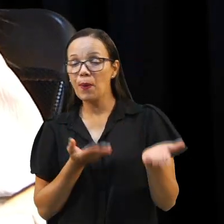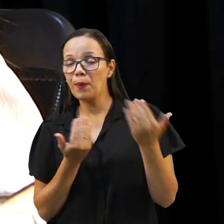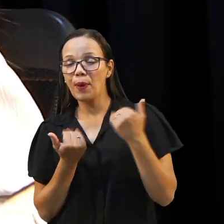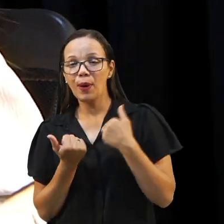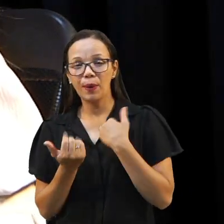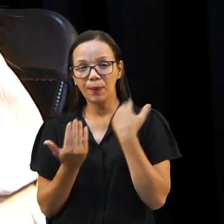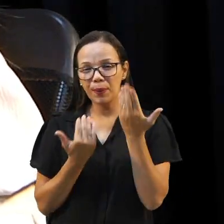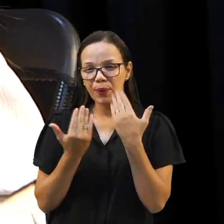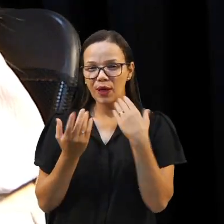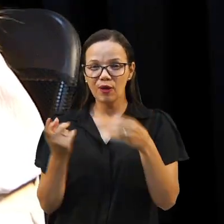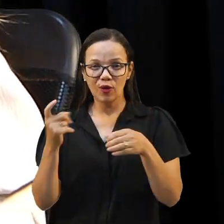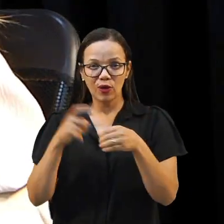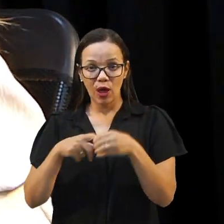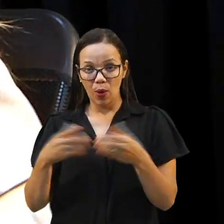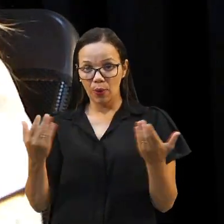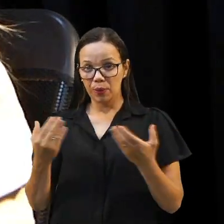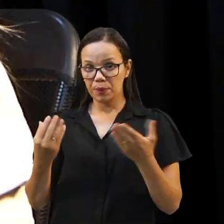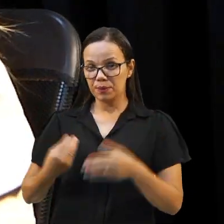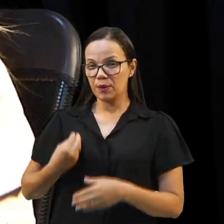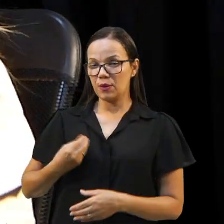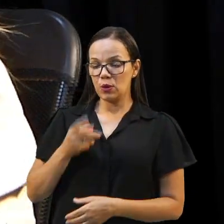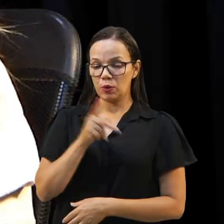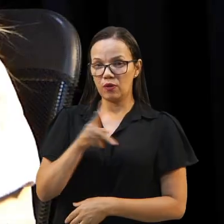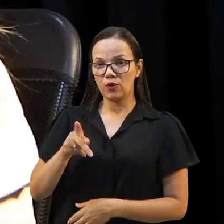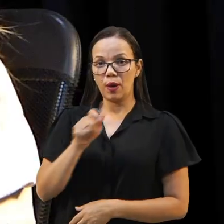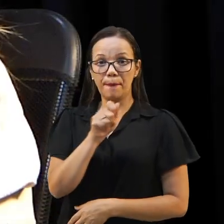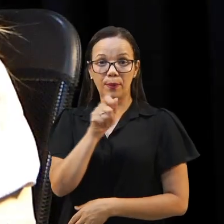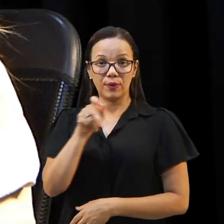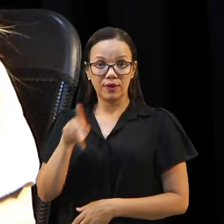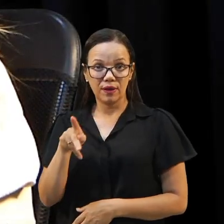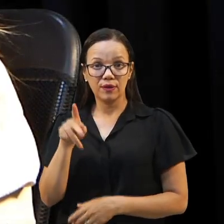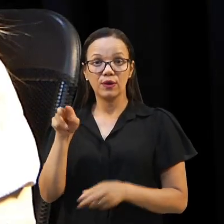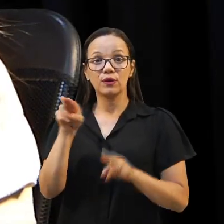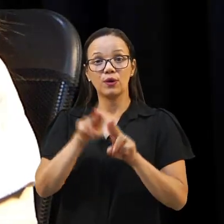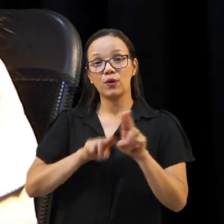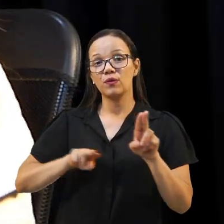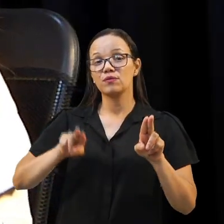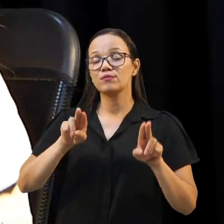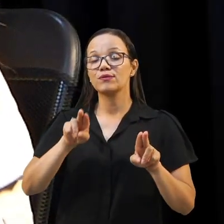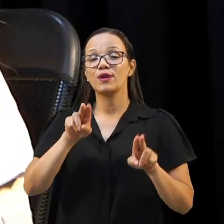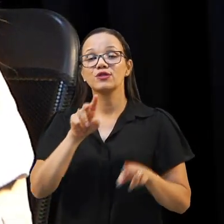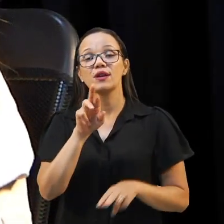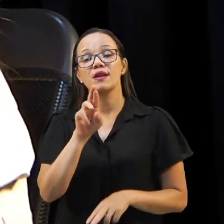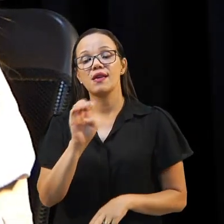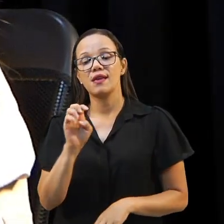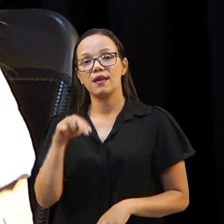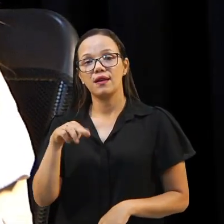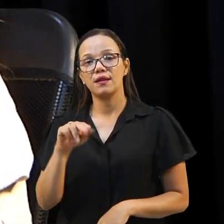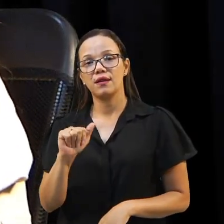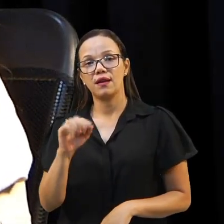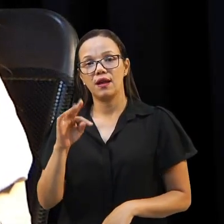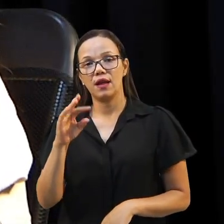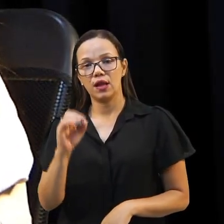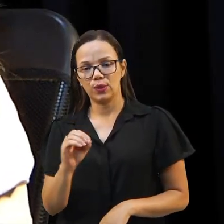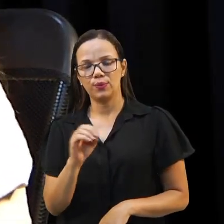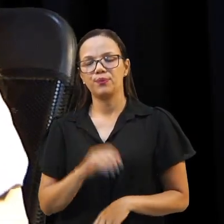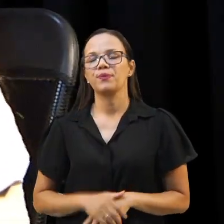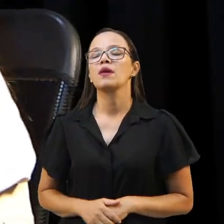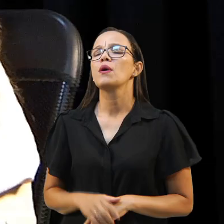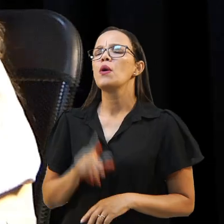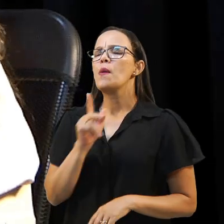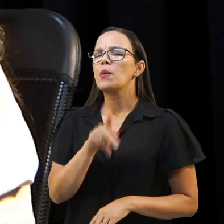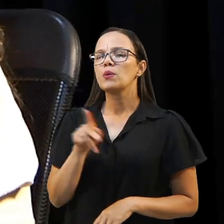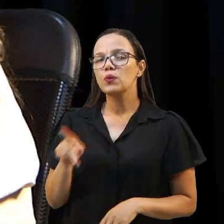de volta, hoje com a presença do professor aposentado da Universidade Federal de Uberlândia, Renato Pereira.